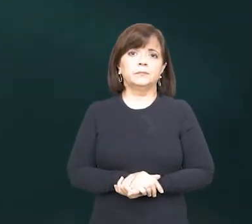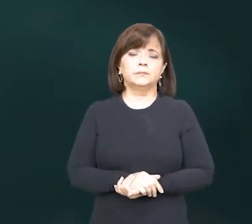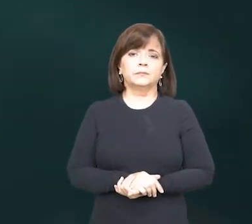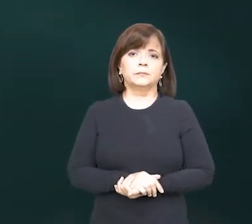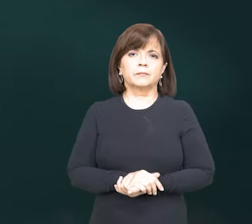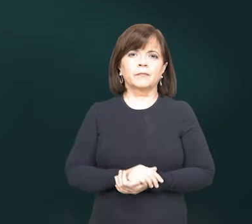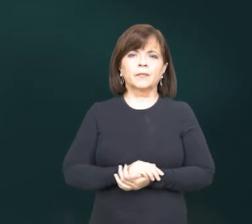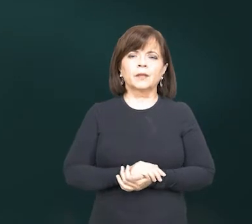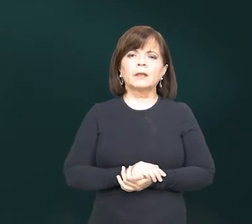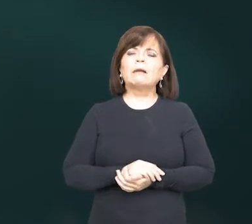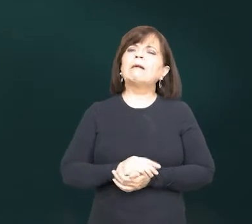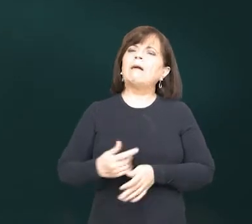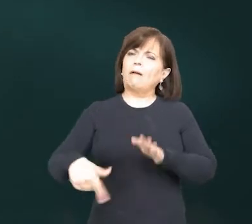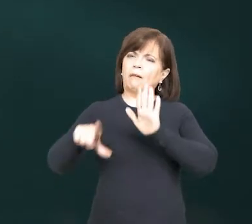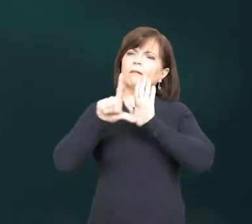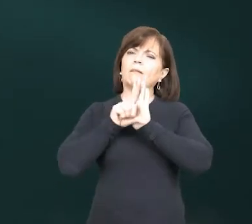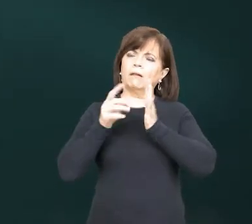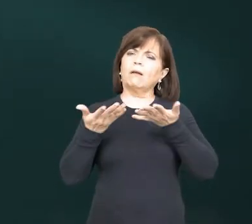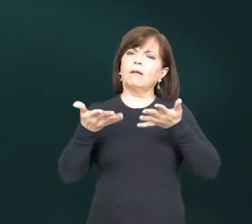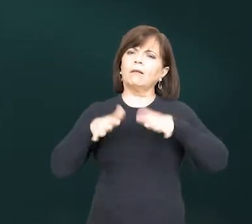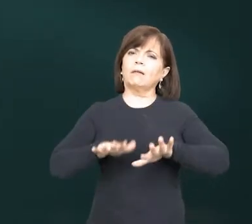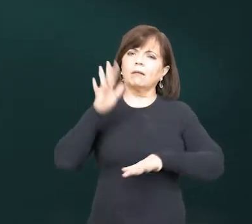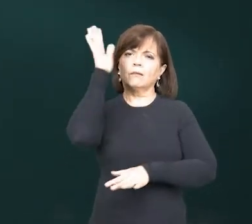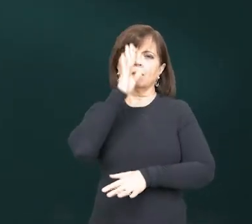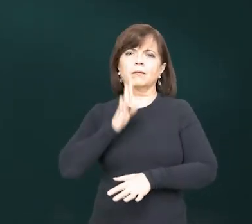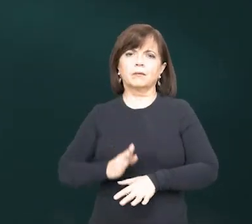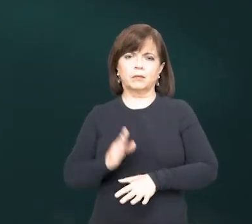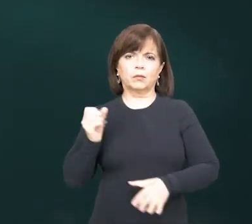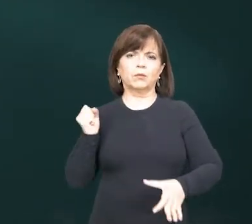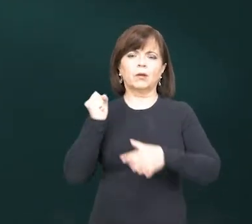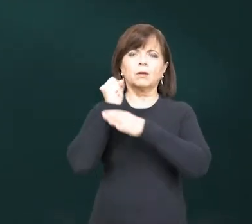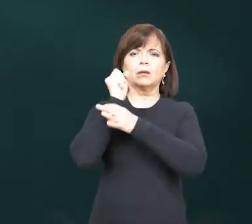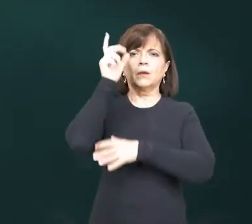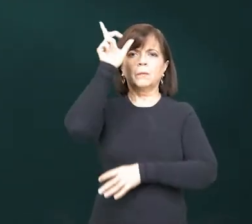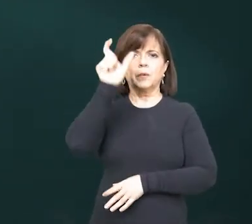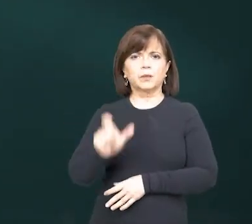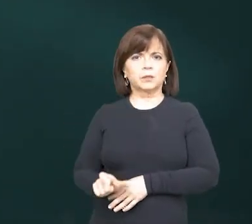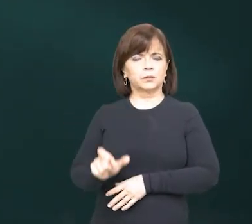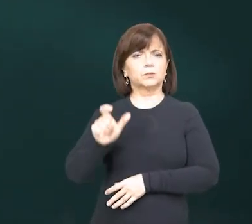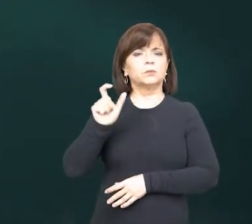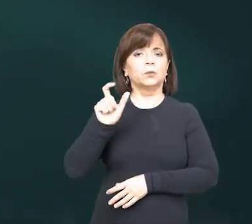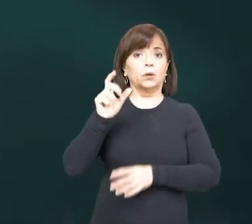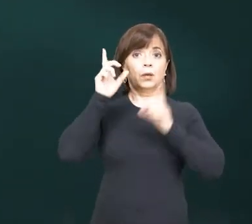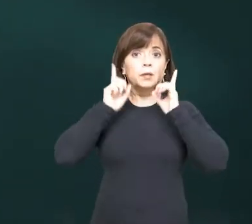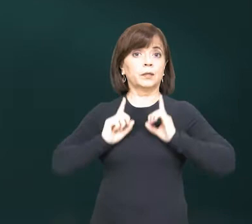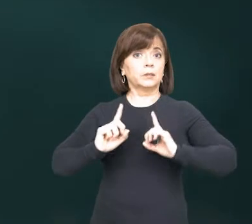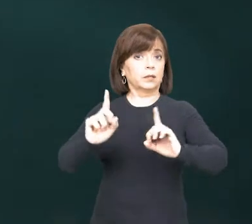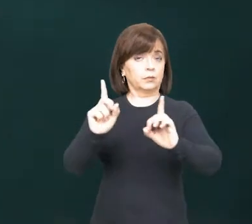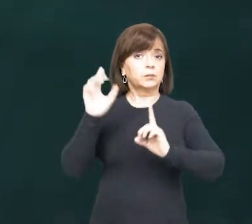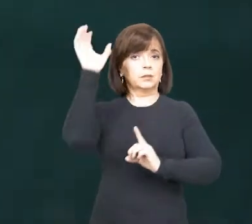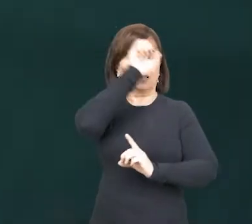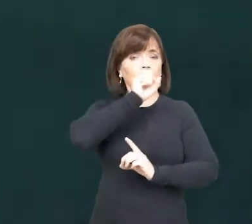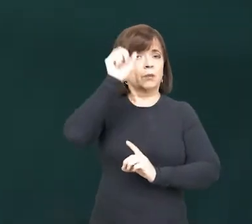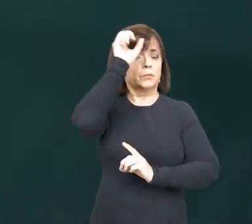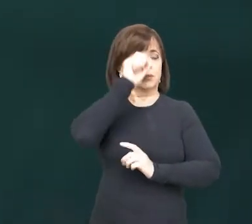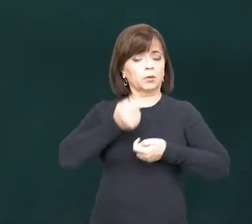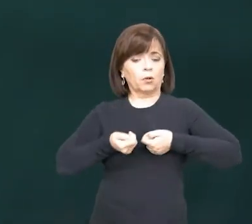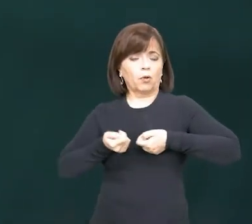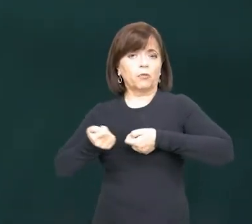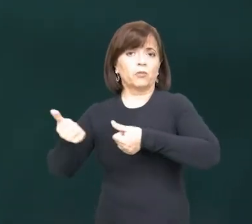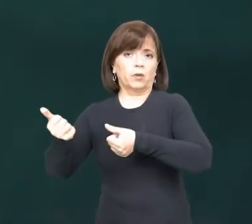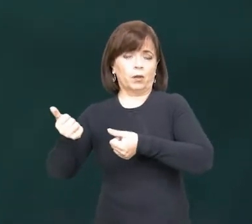A Lei Brasileira de Inclusão garante à pessoa com deficiência a aprendizagem por meio da oferta de serviços e recursos